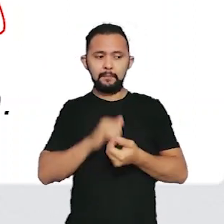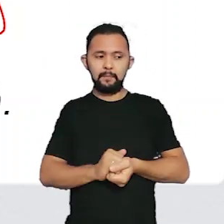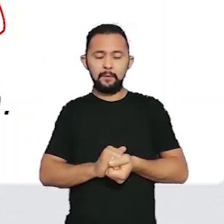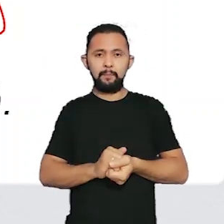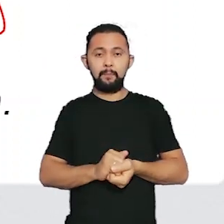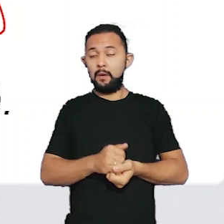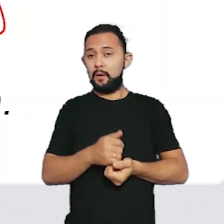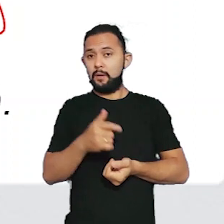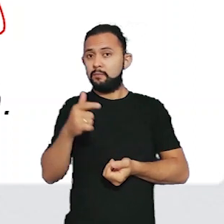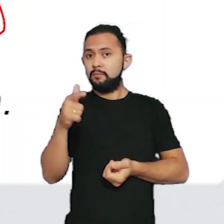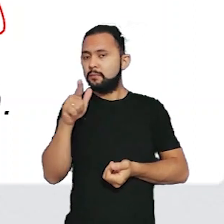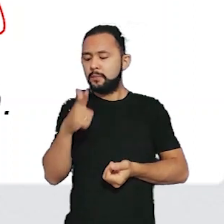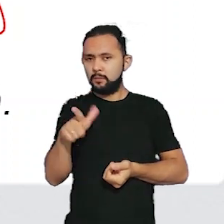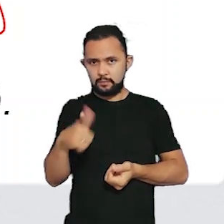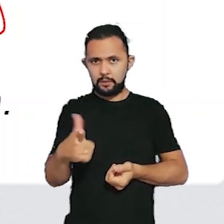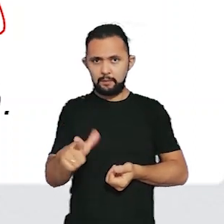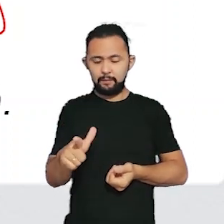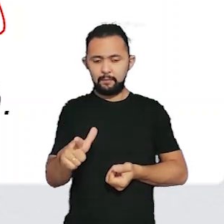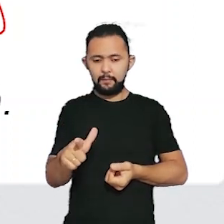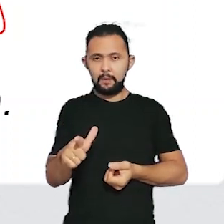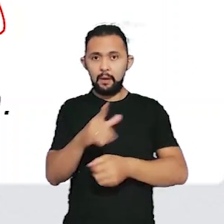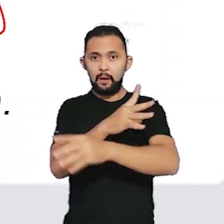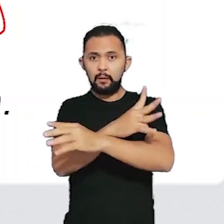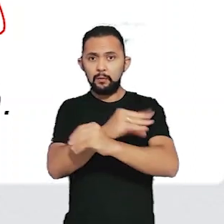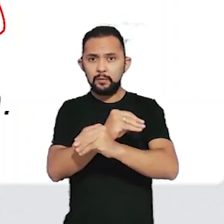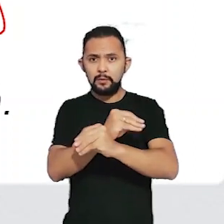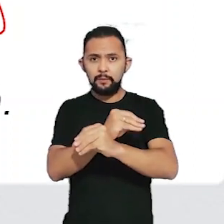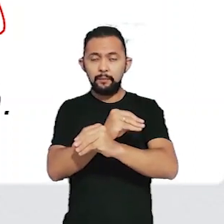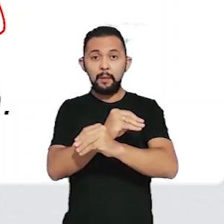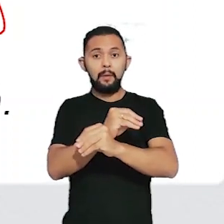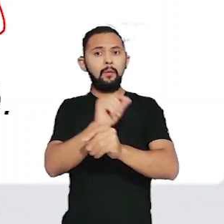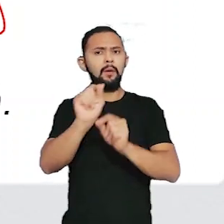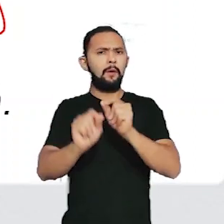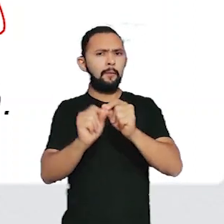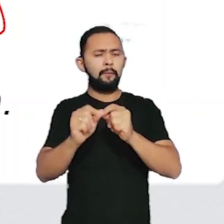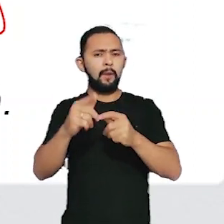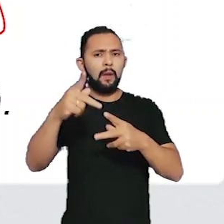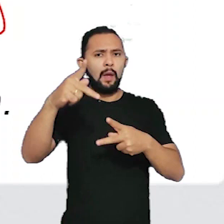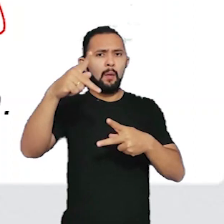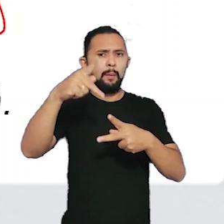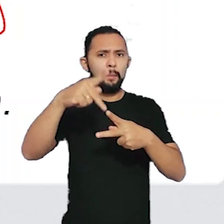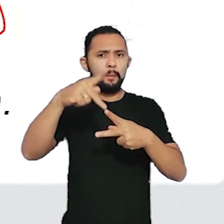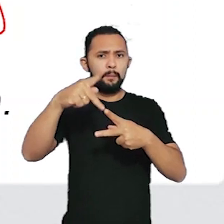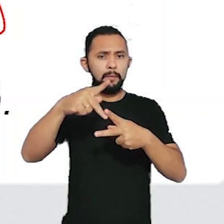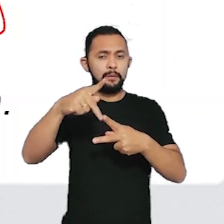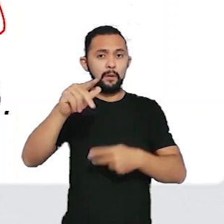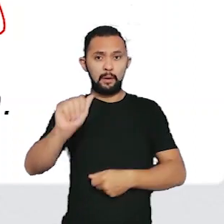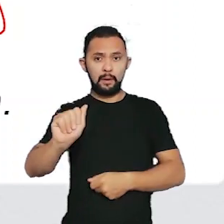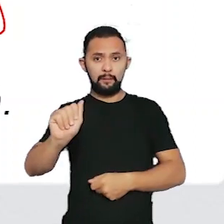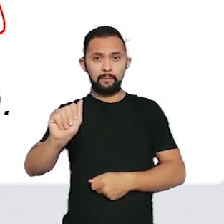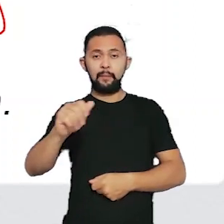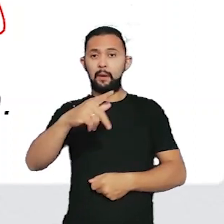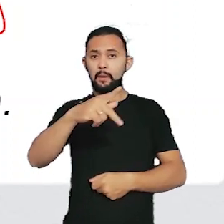por conjunção, tá? Essa oração subordinada está sendo introduzida pela preposição a, juntamente com o verbo no